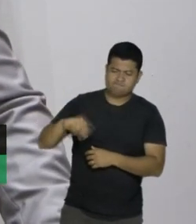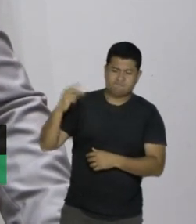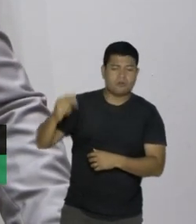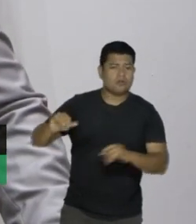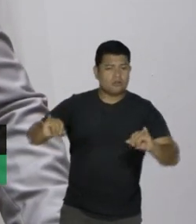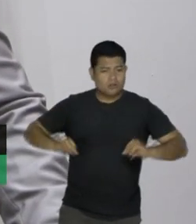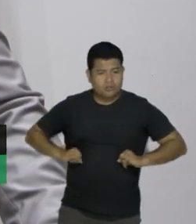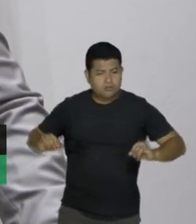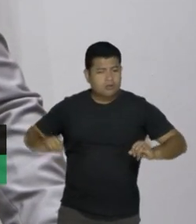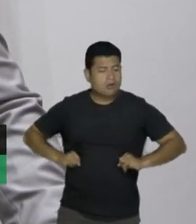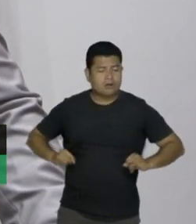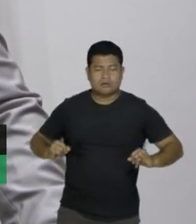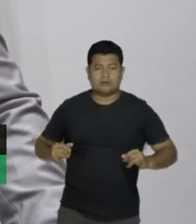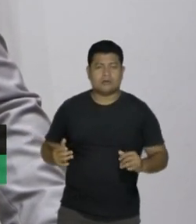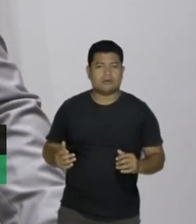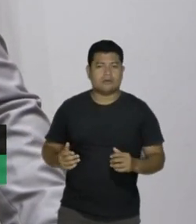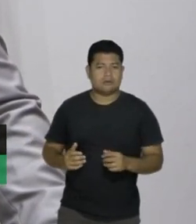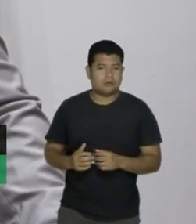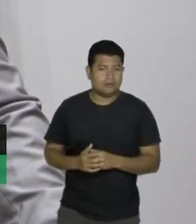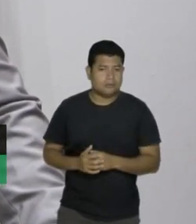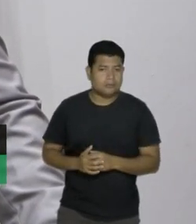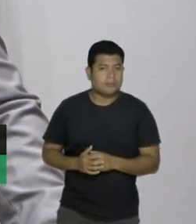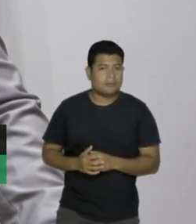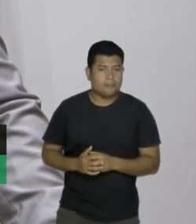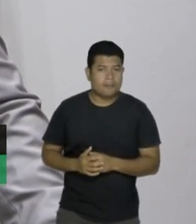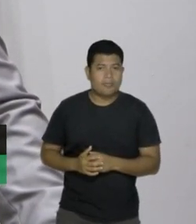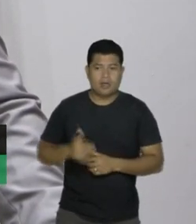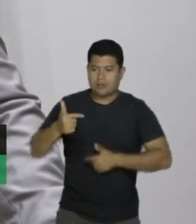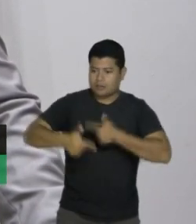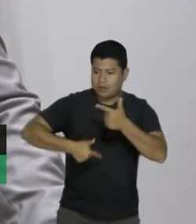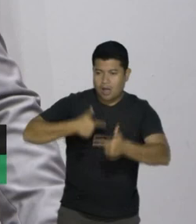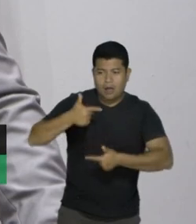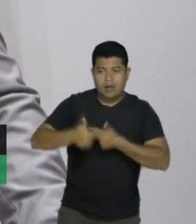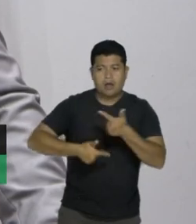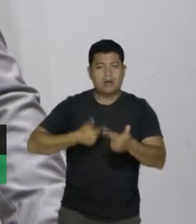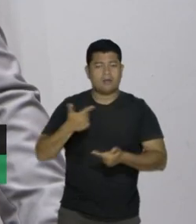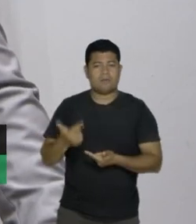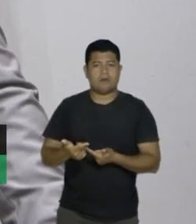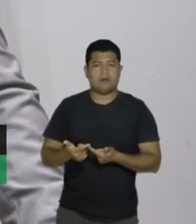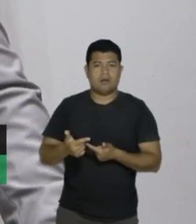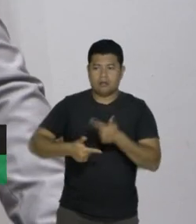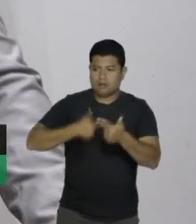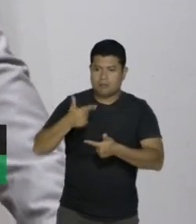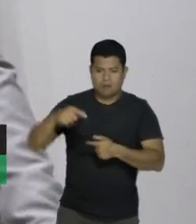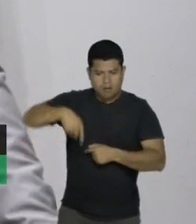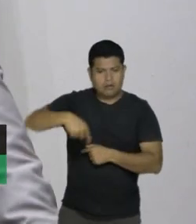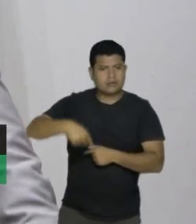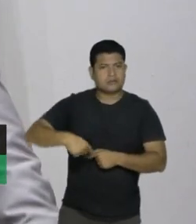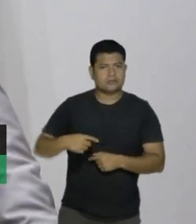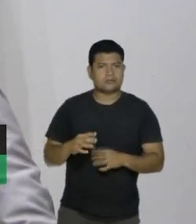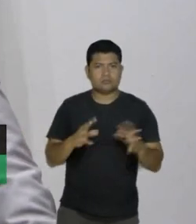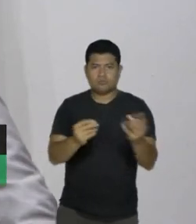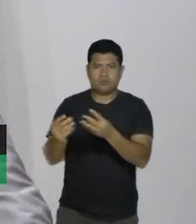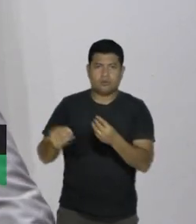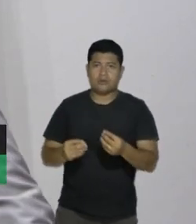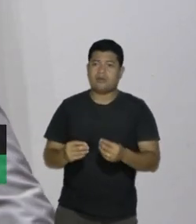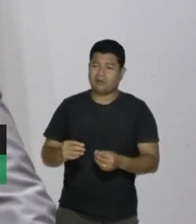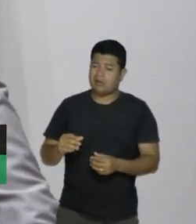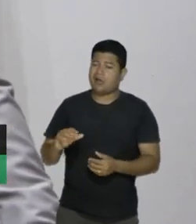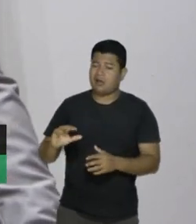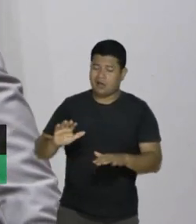padece que trabalha para os estados de gente trabalhadora Embora tenha cacalhada aqui